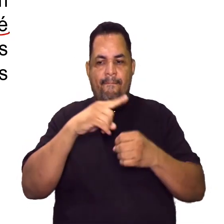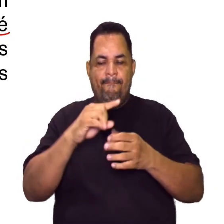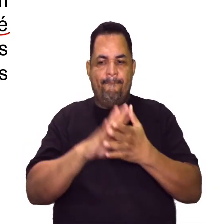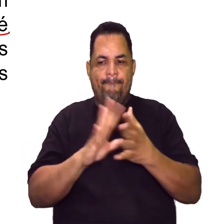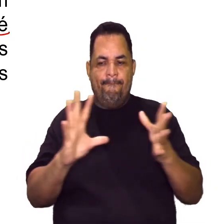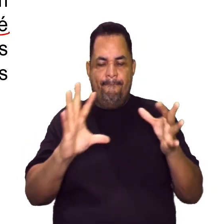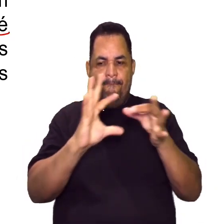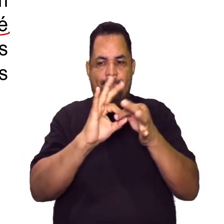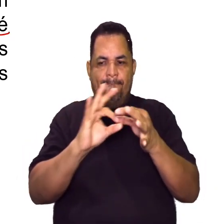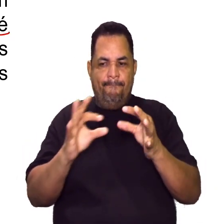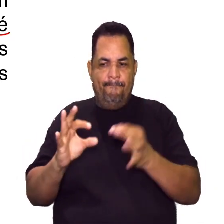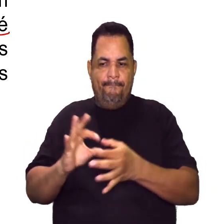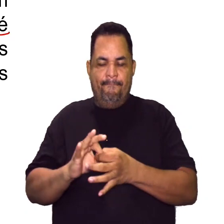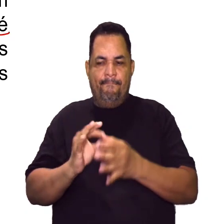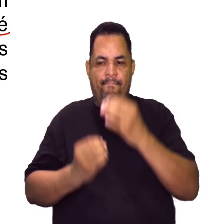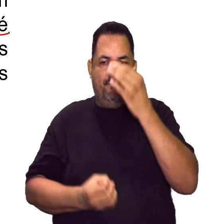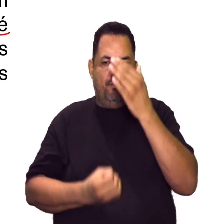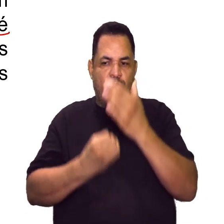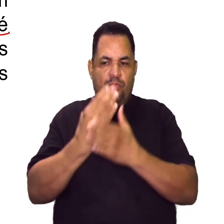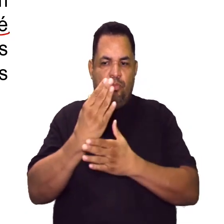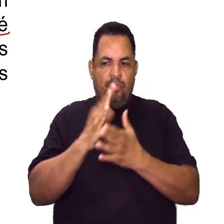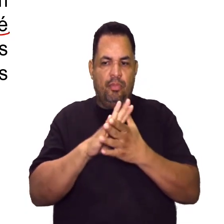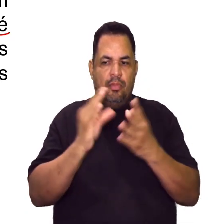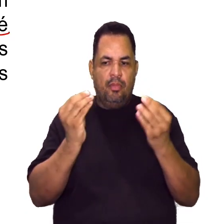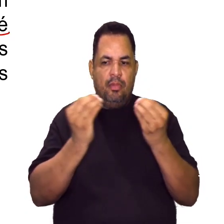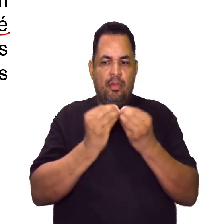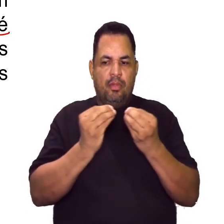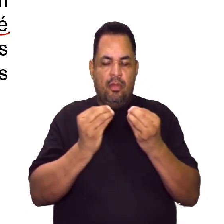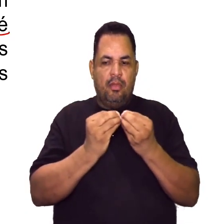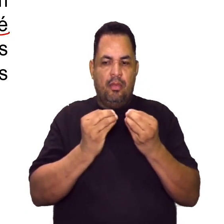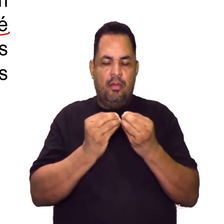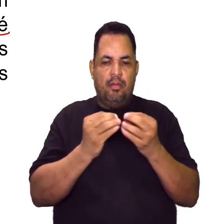que se ligam, formando aquela molécula,